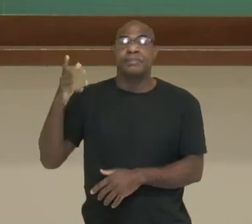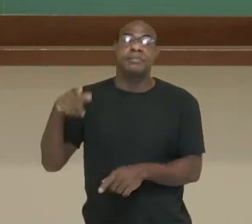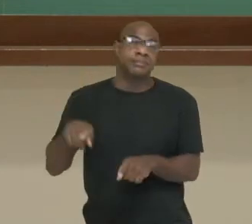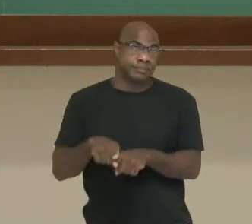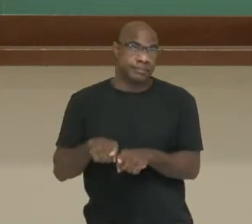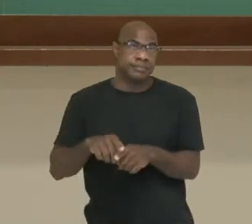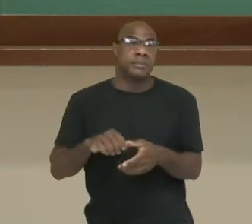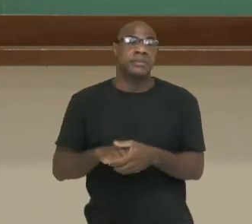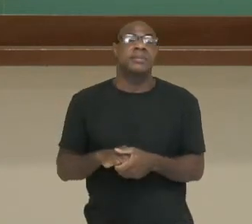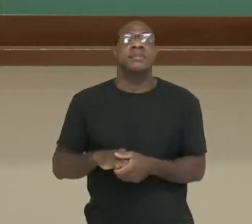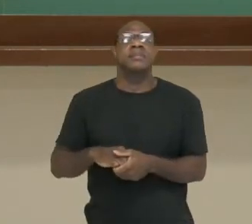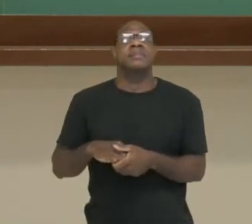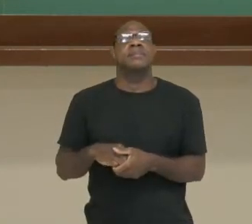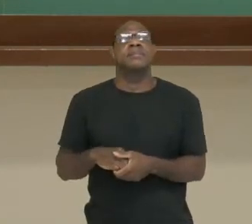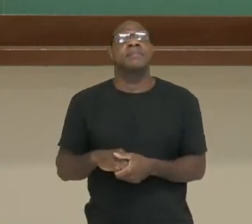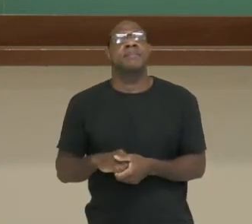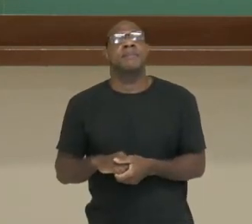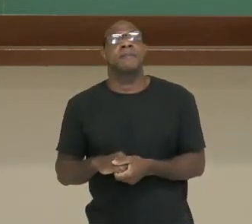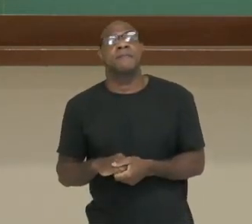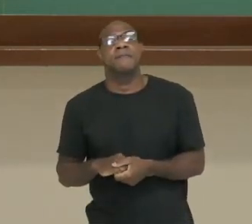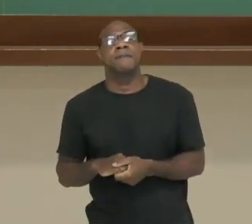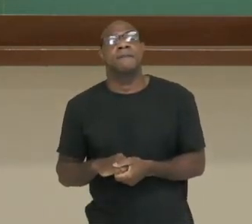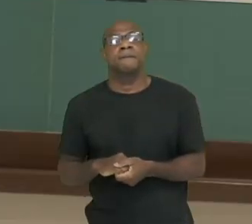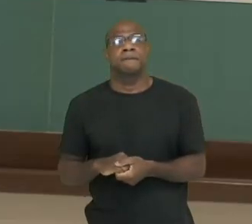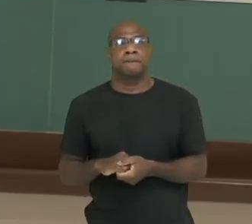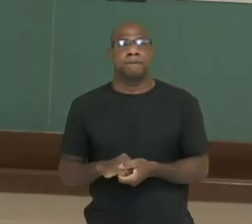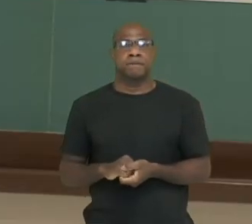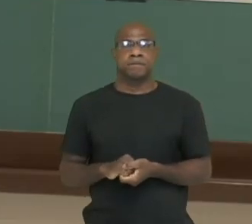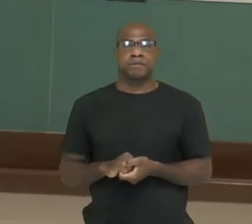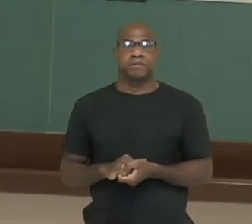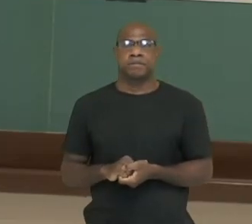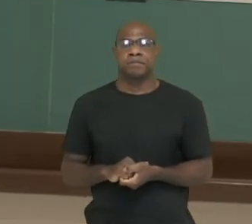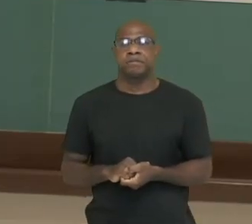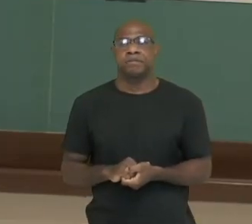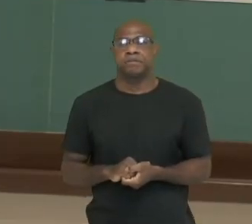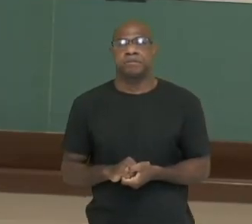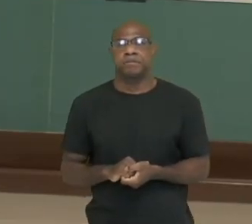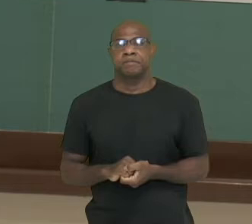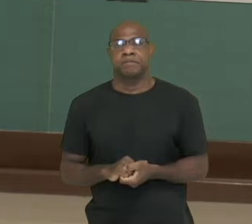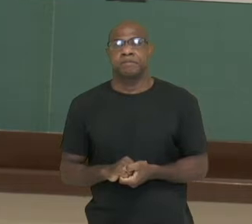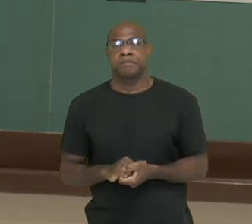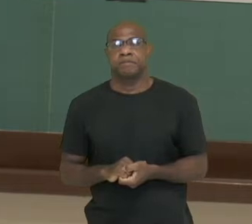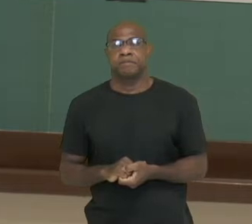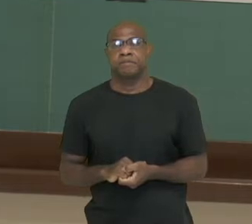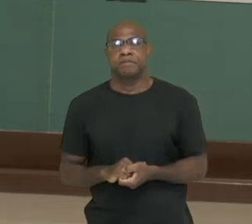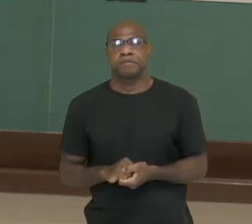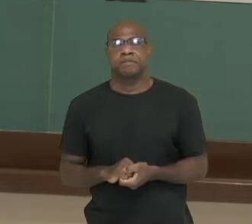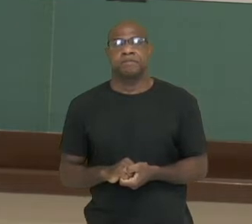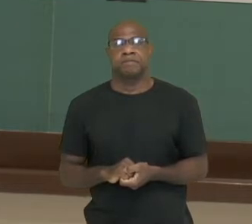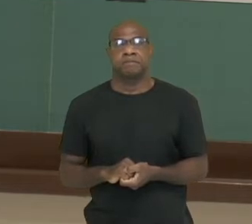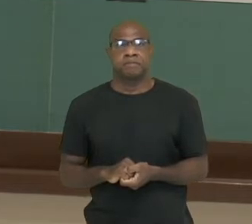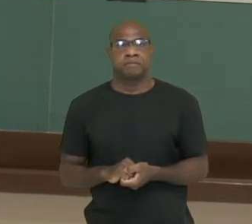carga também política e social, né, num espetáculo que você propõe a fazer de forma épica.